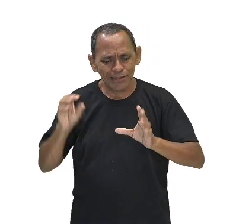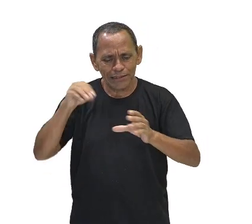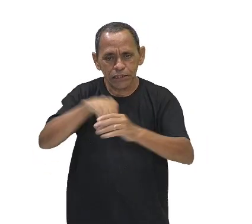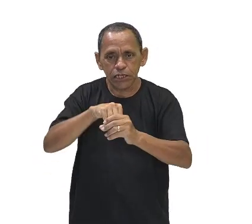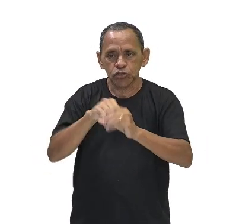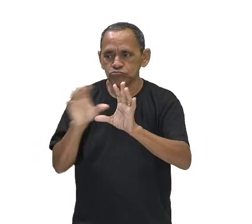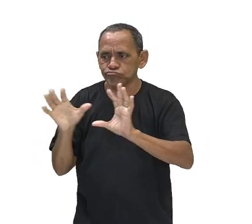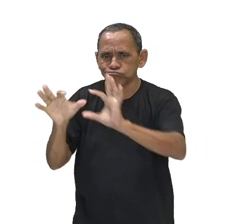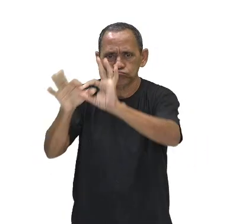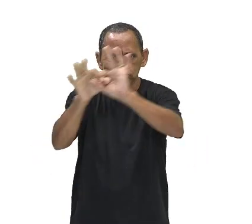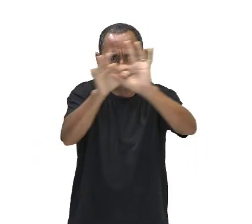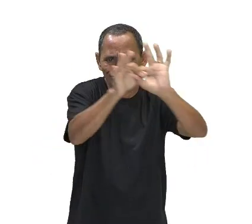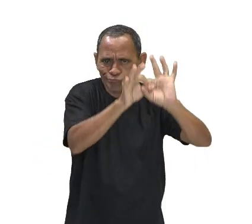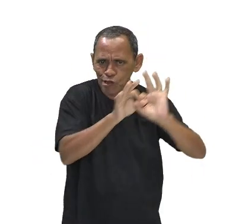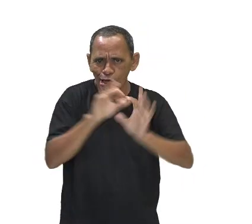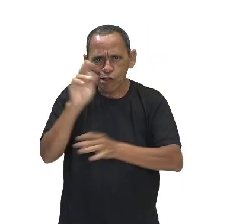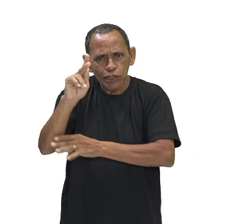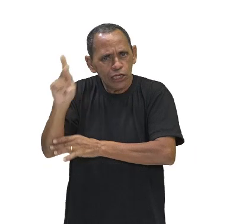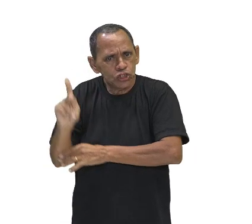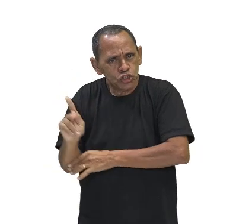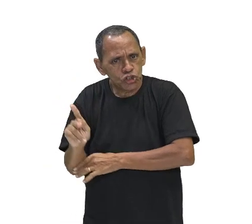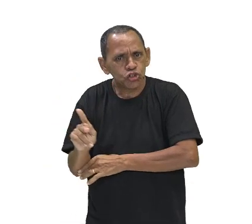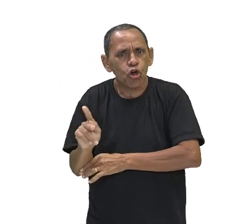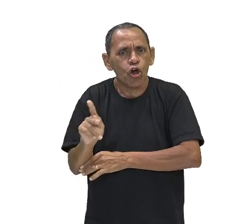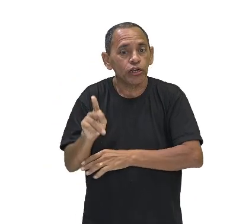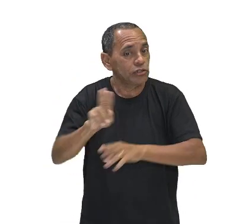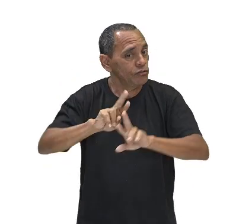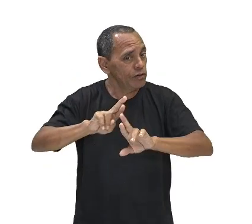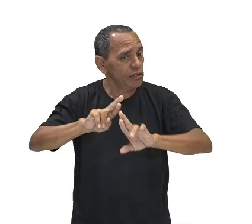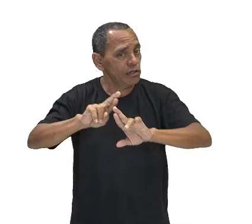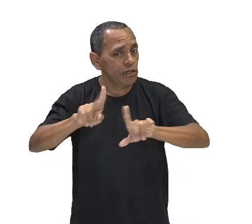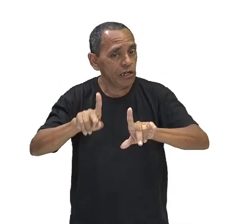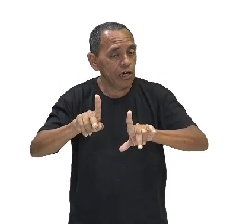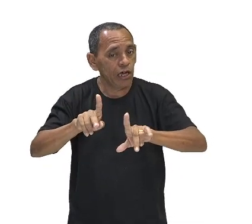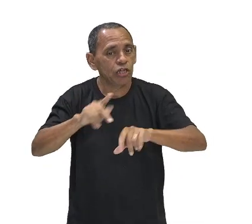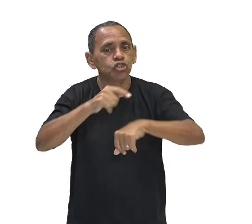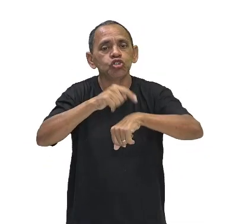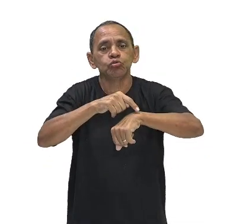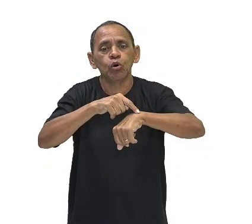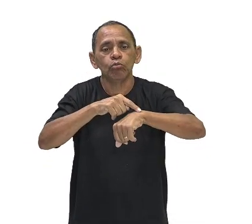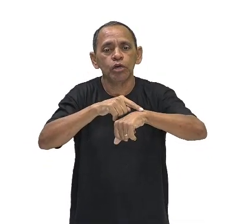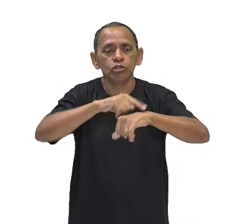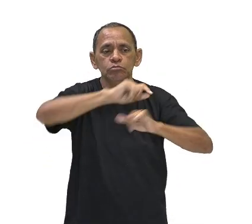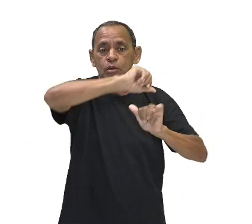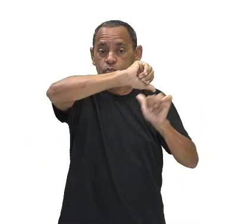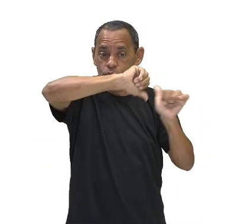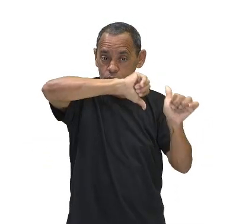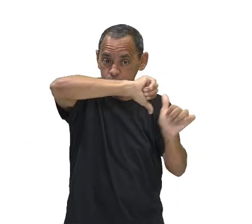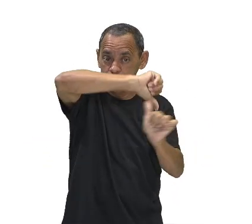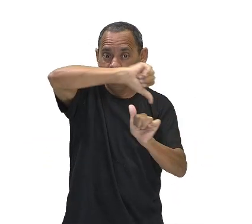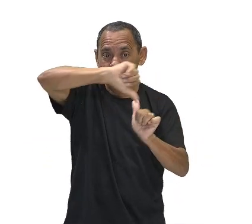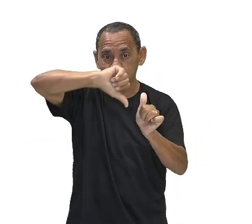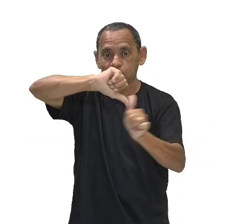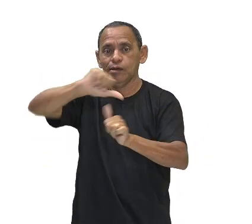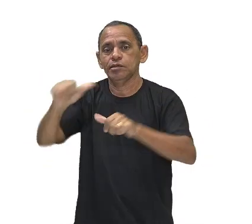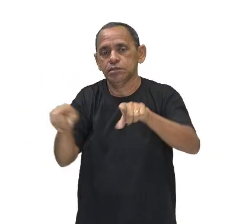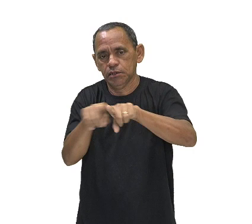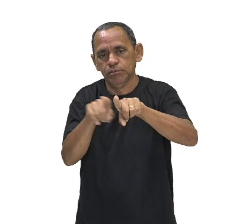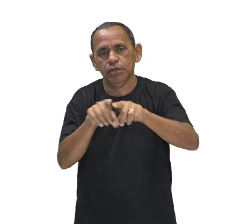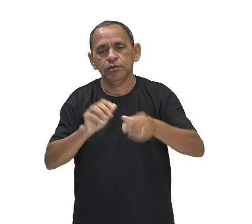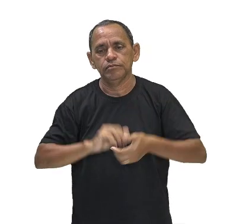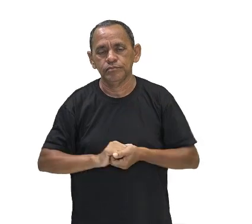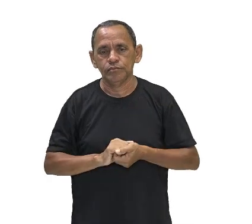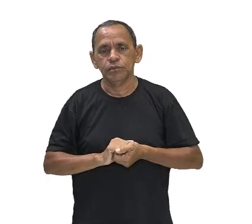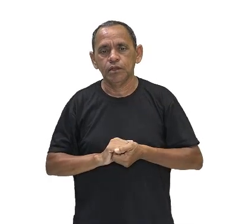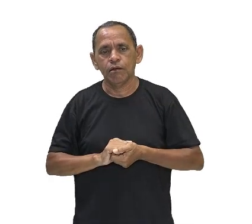históricos diferenciados, justamente no momento de uma grande transição e de uma grande mudança. Émile